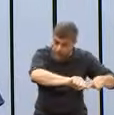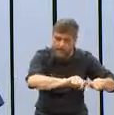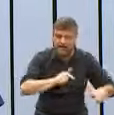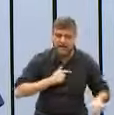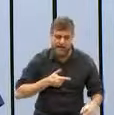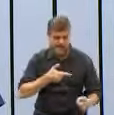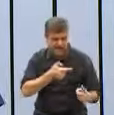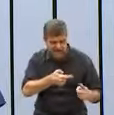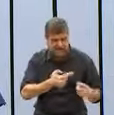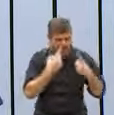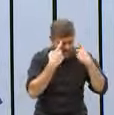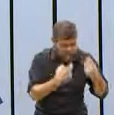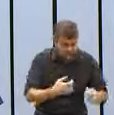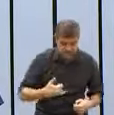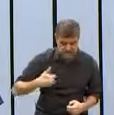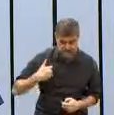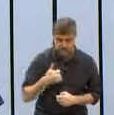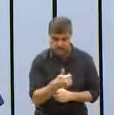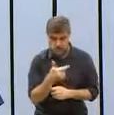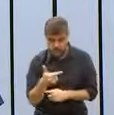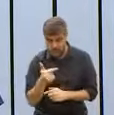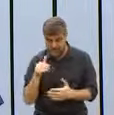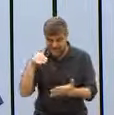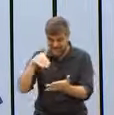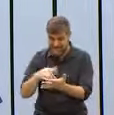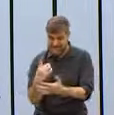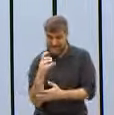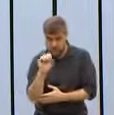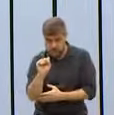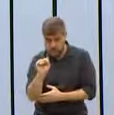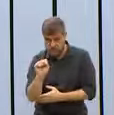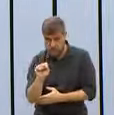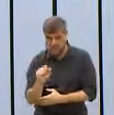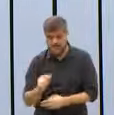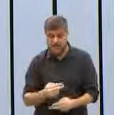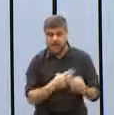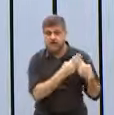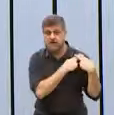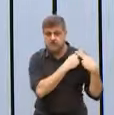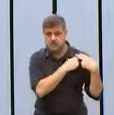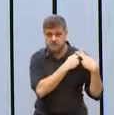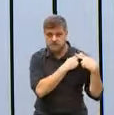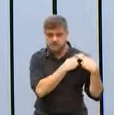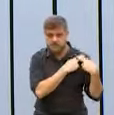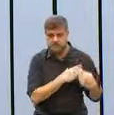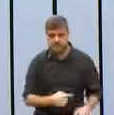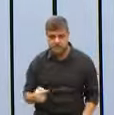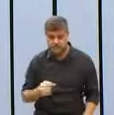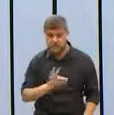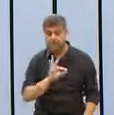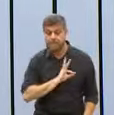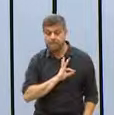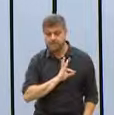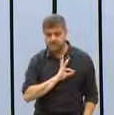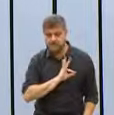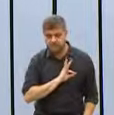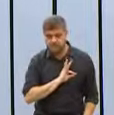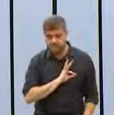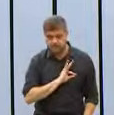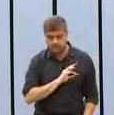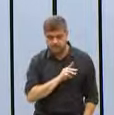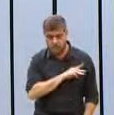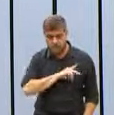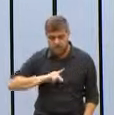adolescente a partir dos 12 anos até os 18 incompletos, ele já é uma atribuição da autoridade policial e com o